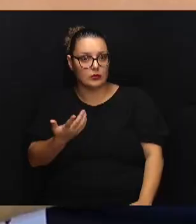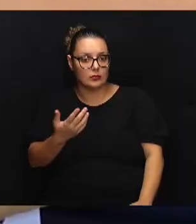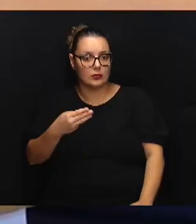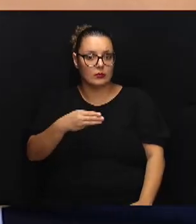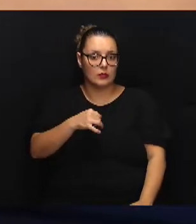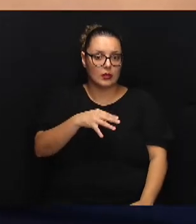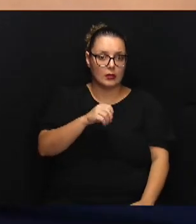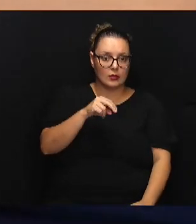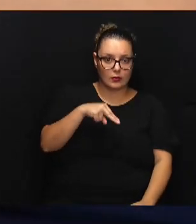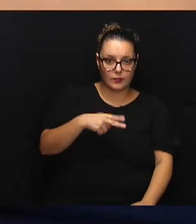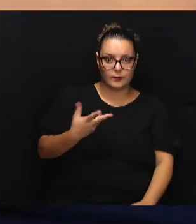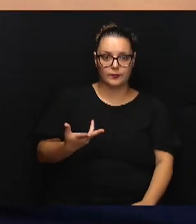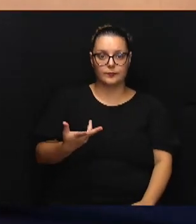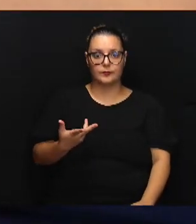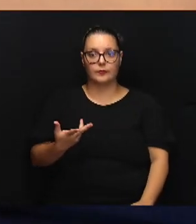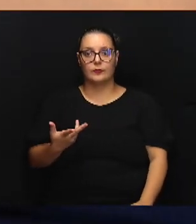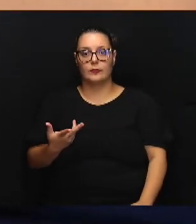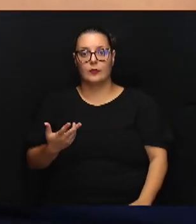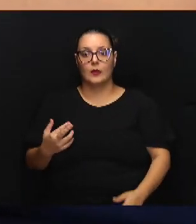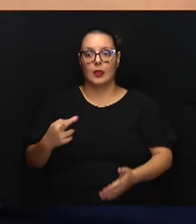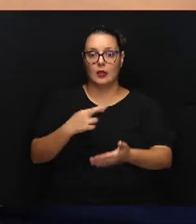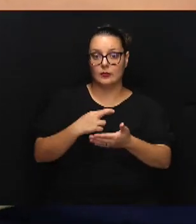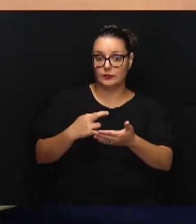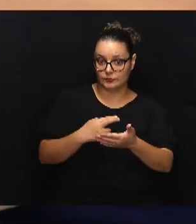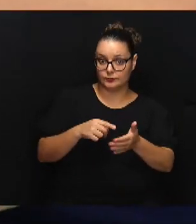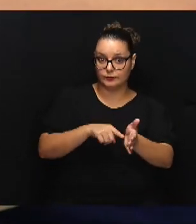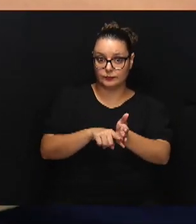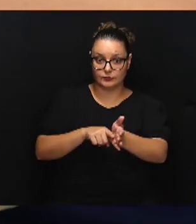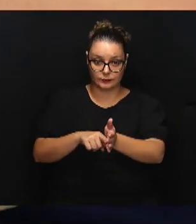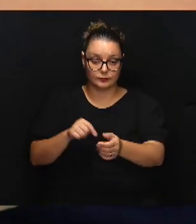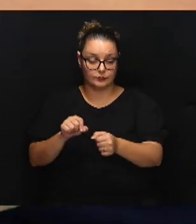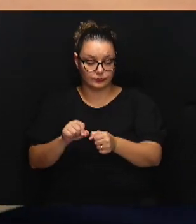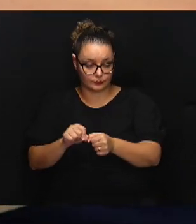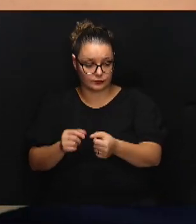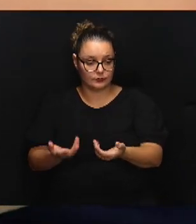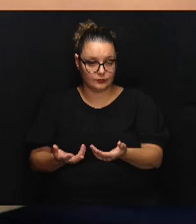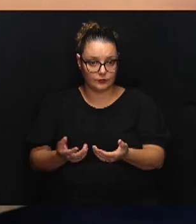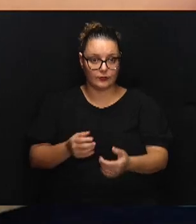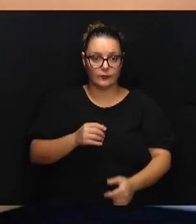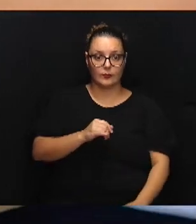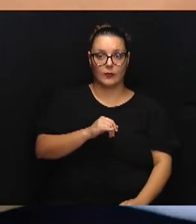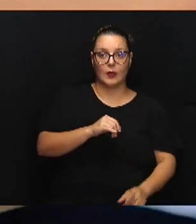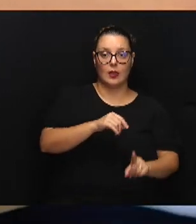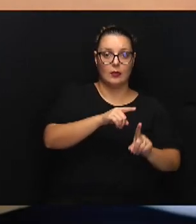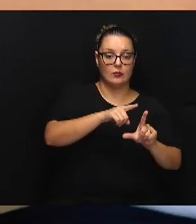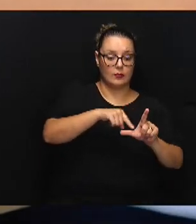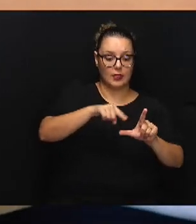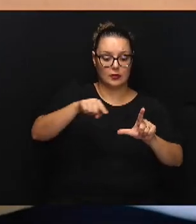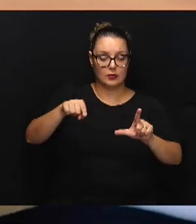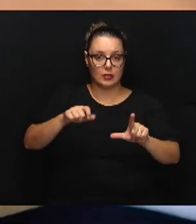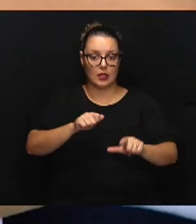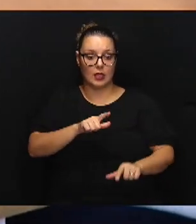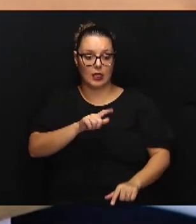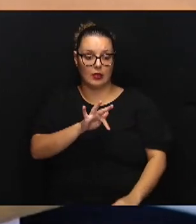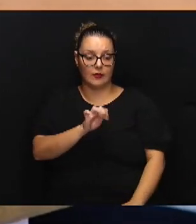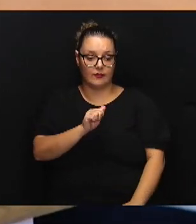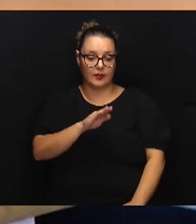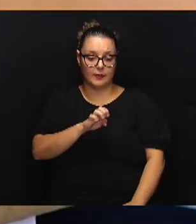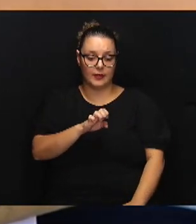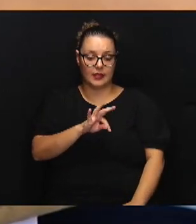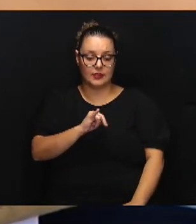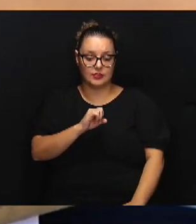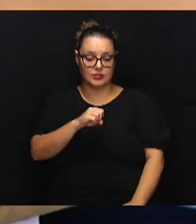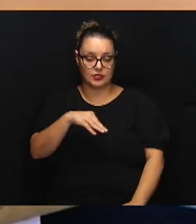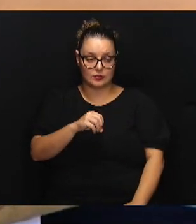só, o levantamento de uma pesquisa feita pelo indicador de alfabetismo funcional